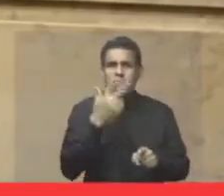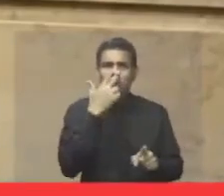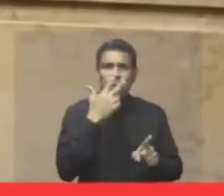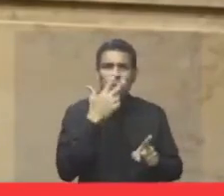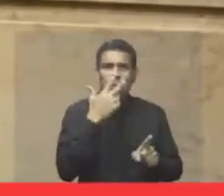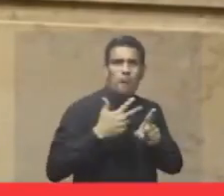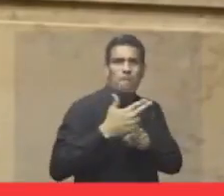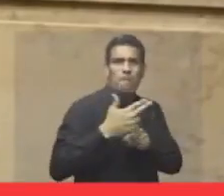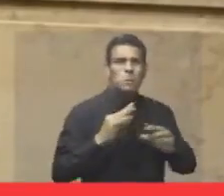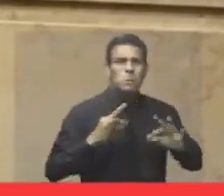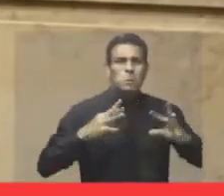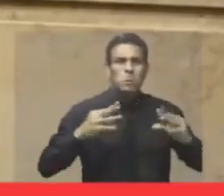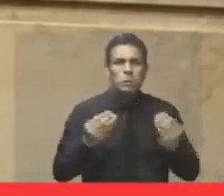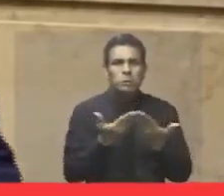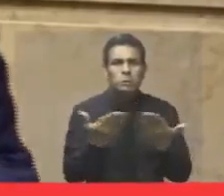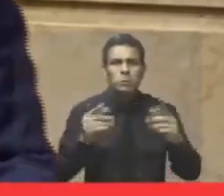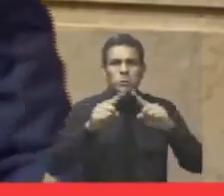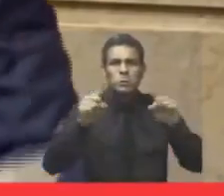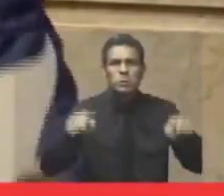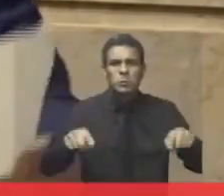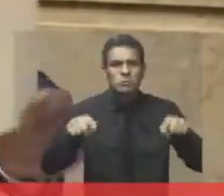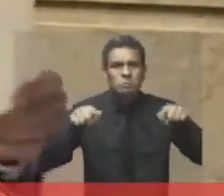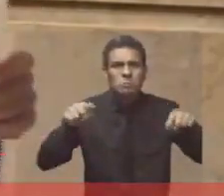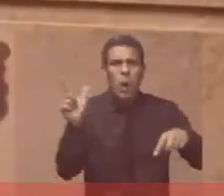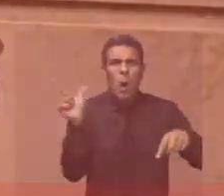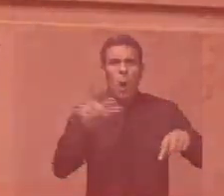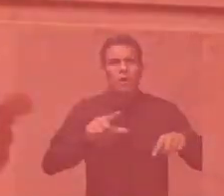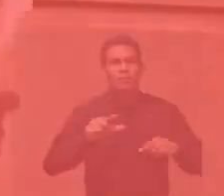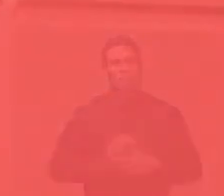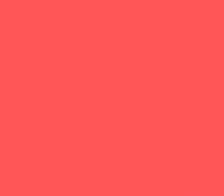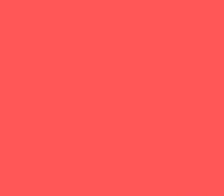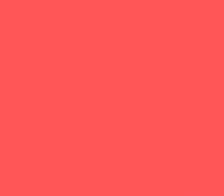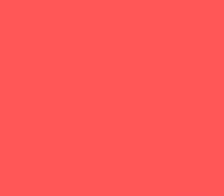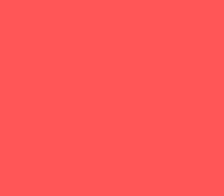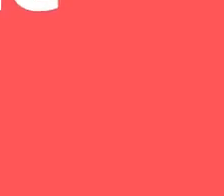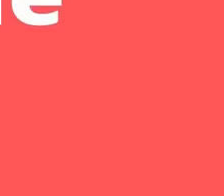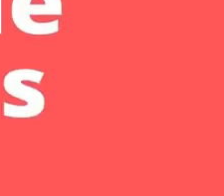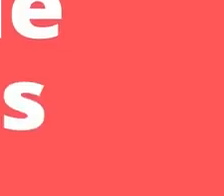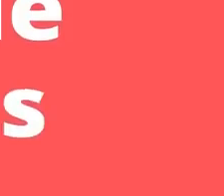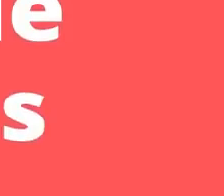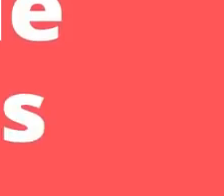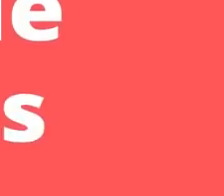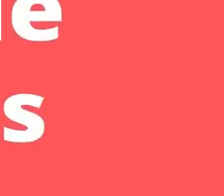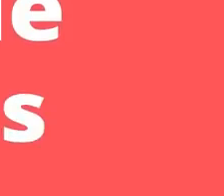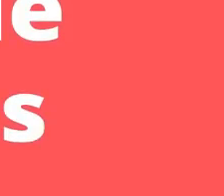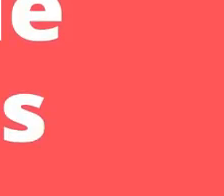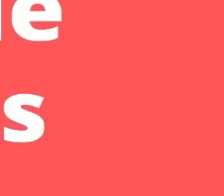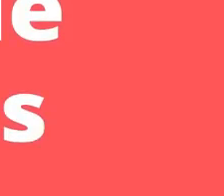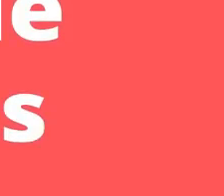dos servidores públicos municipais. E vou...